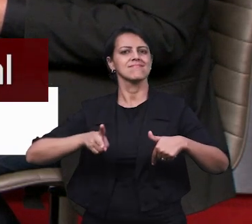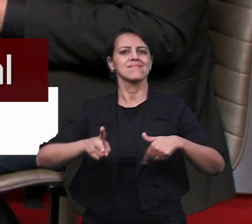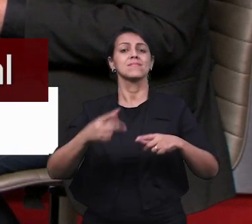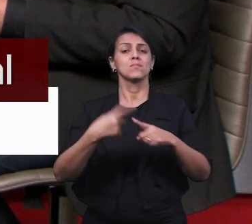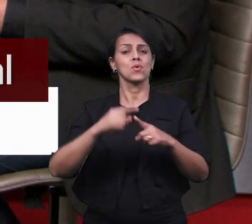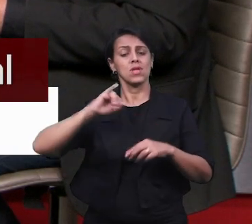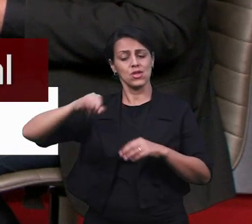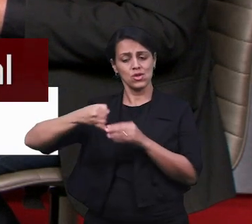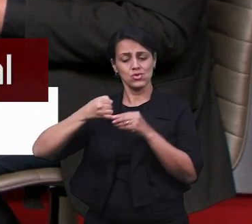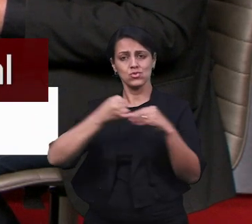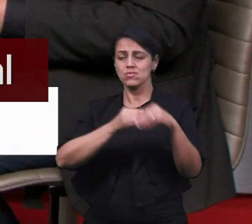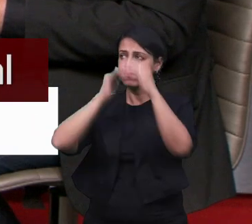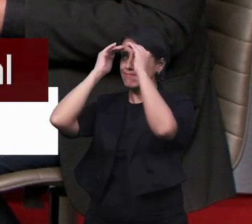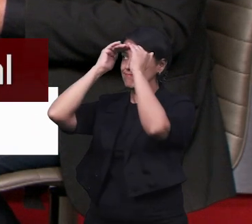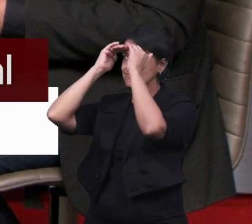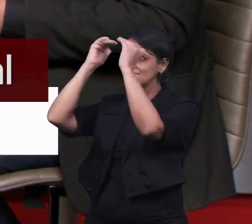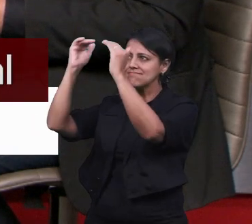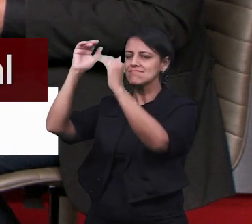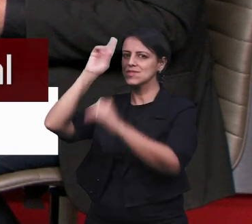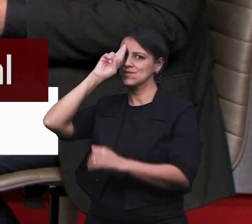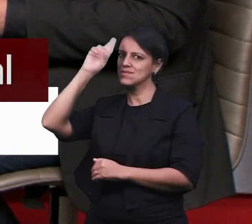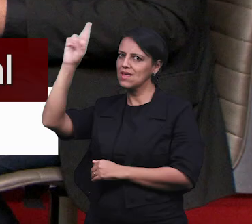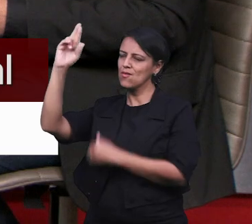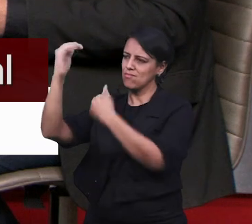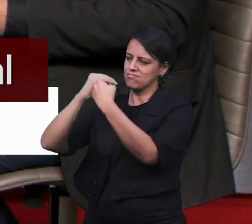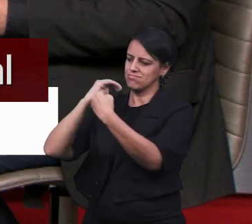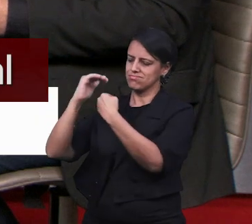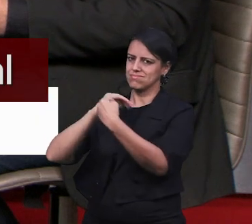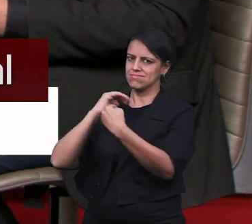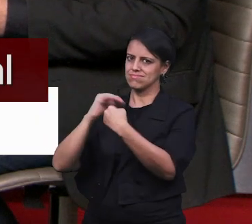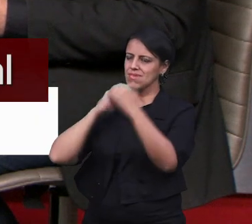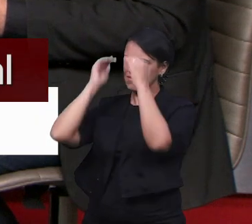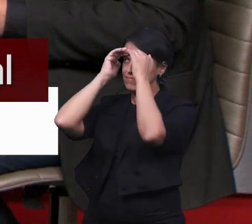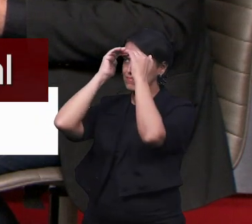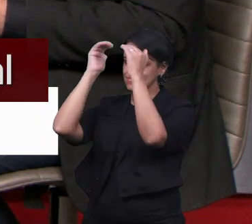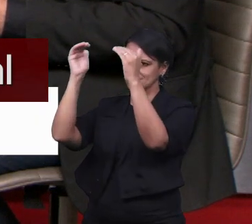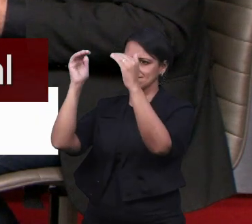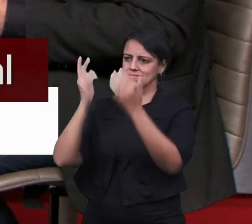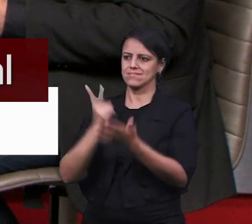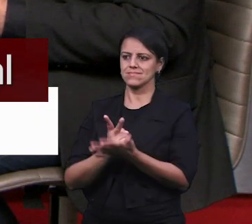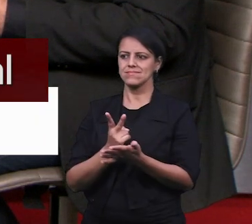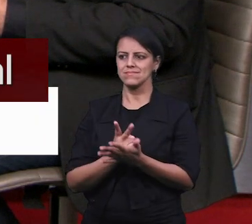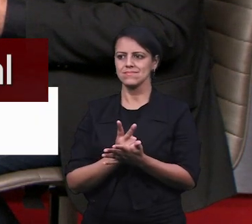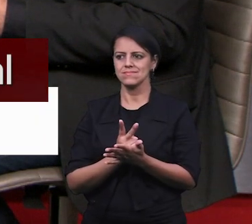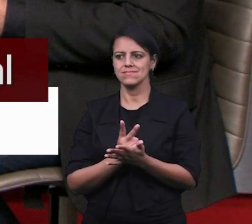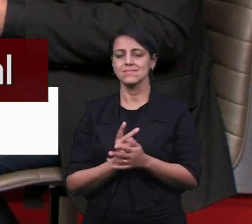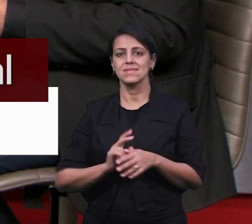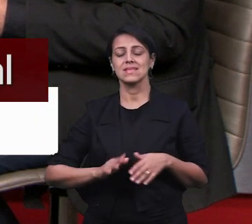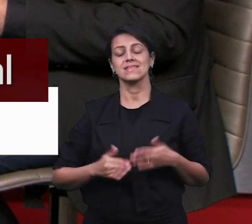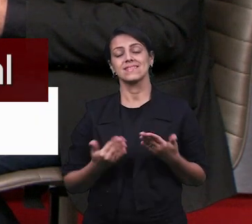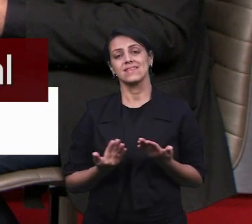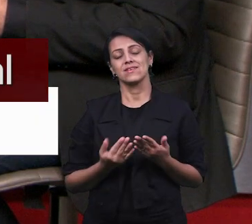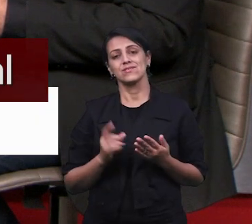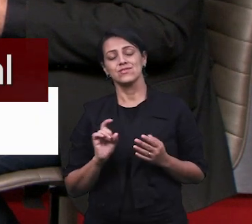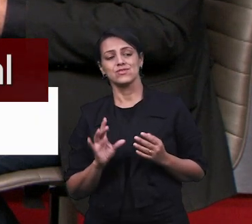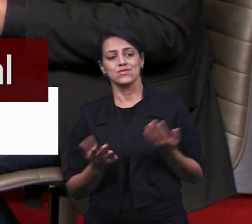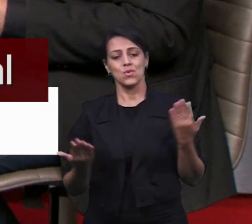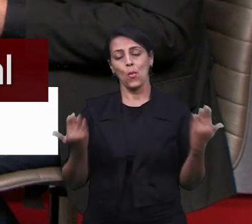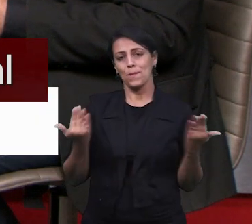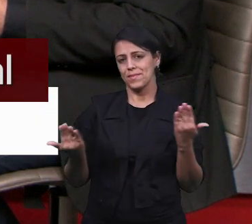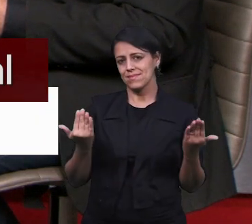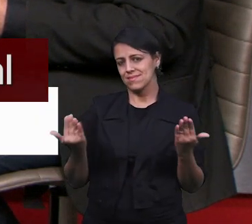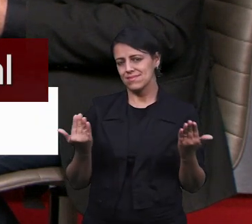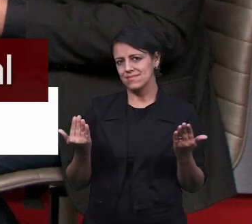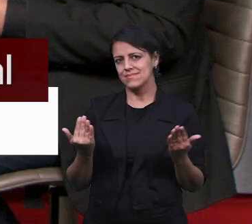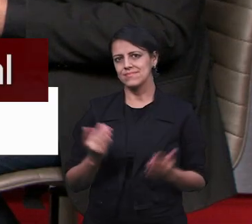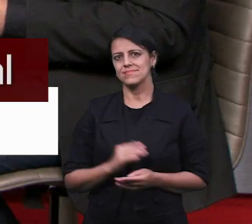respeitando tudo aquilo que o Senhor orientava. Então, só para nós fazermos aqui um paralelo, né?